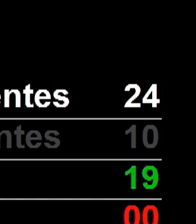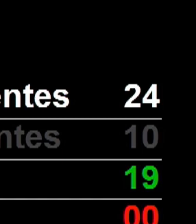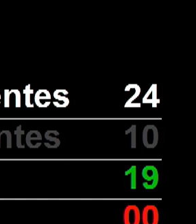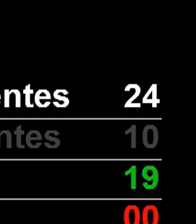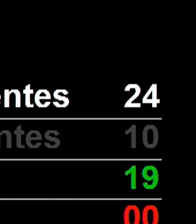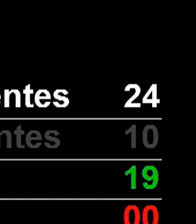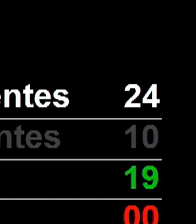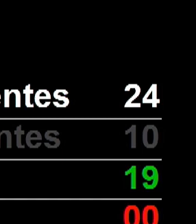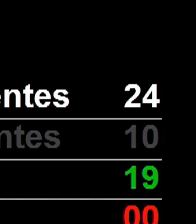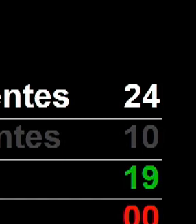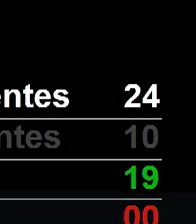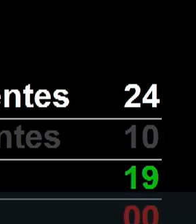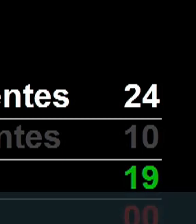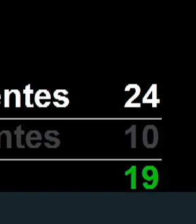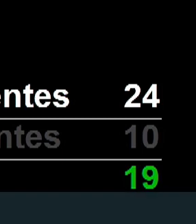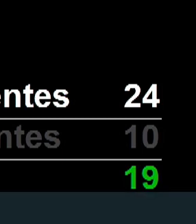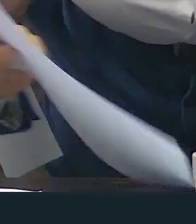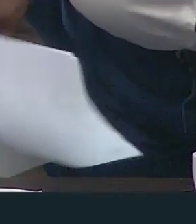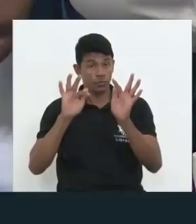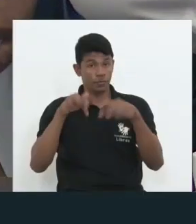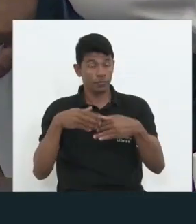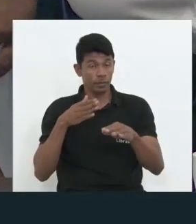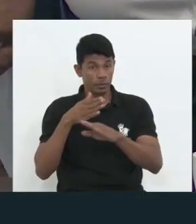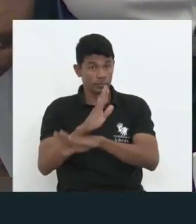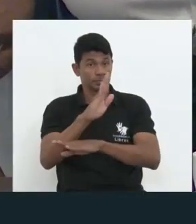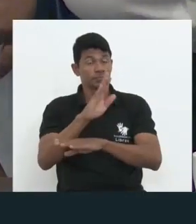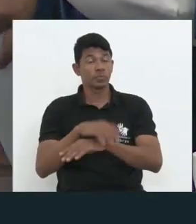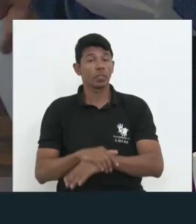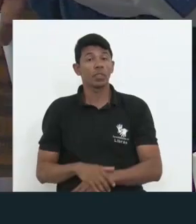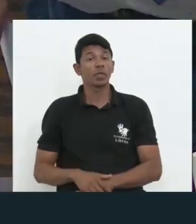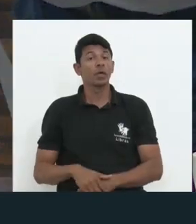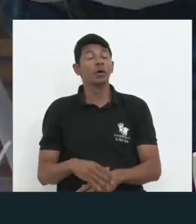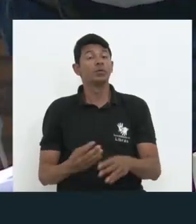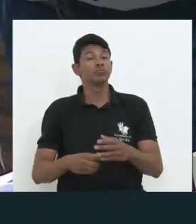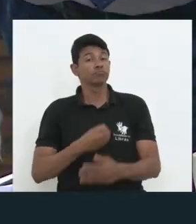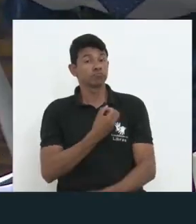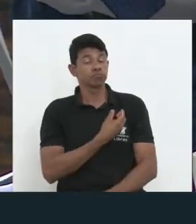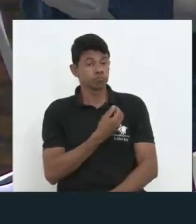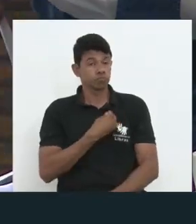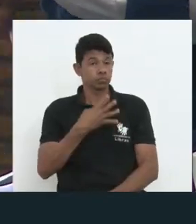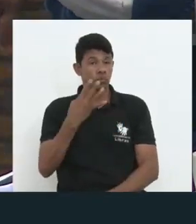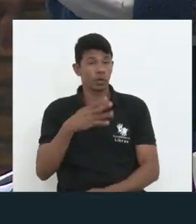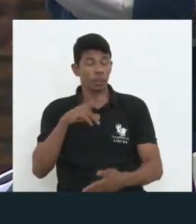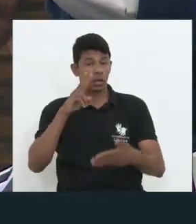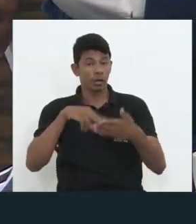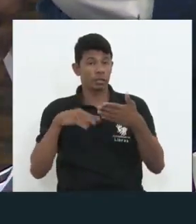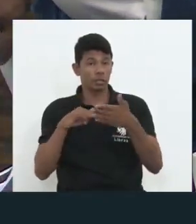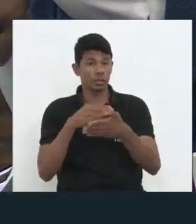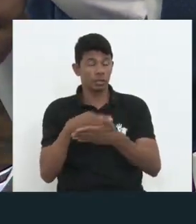Encerrada a votação, aprovado a sanção. Item 4º ao senhor secretário para a leitura.